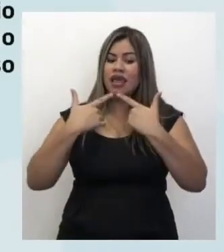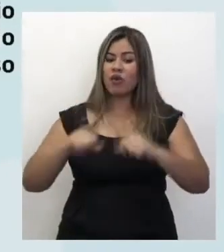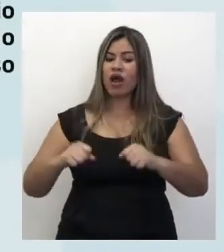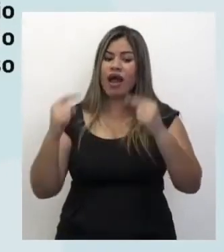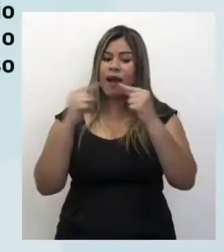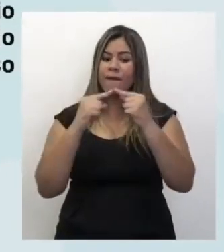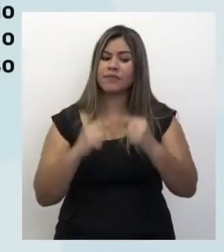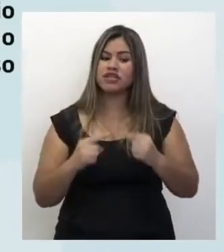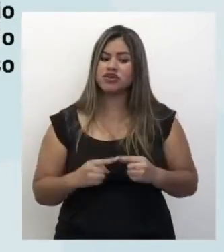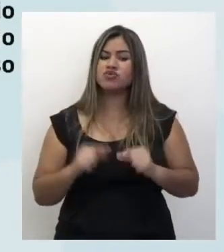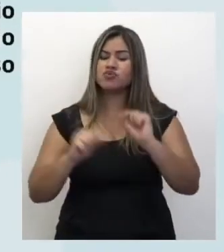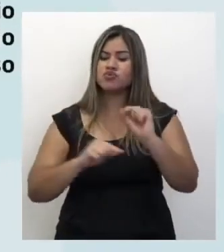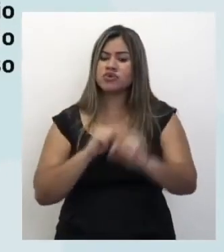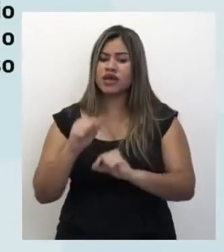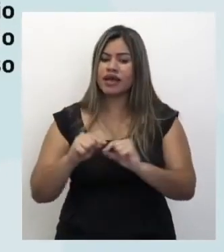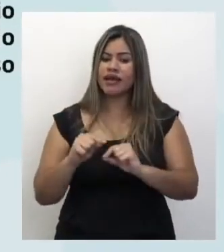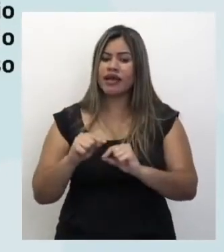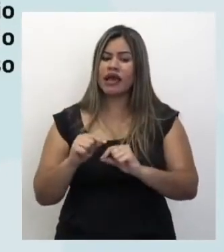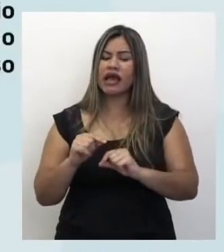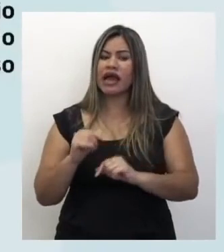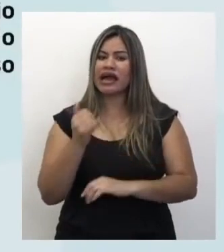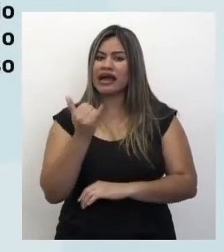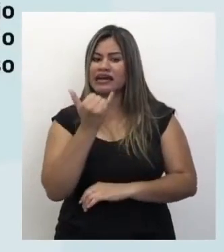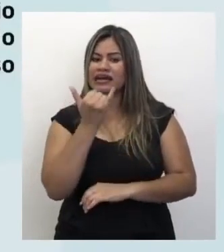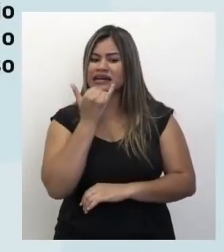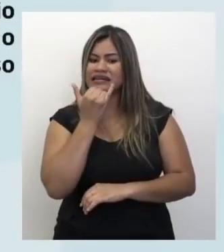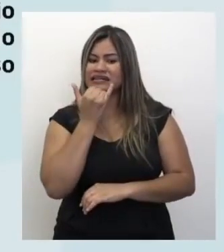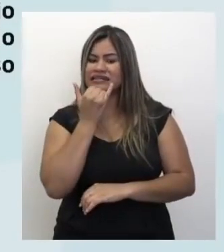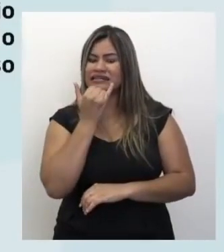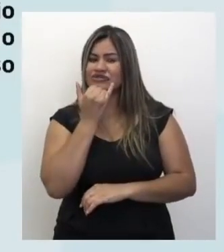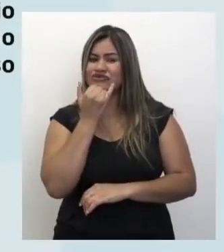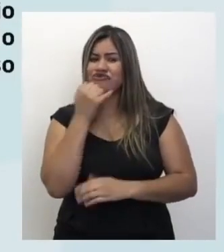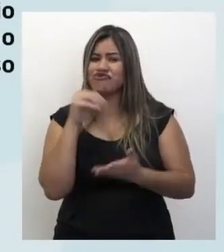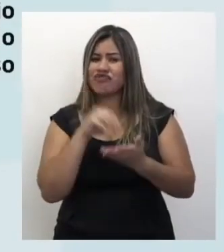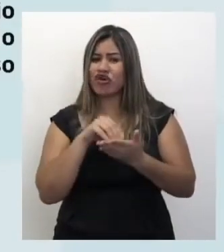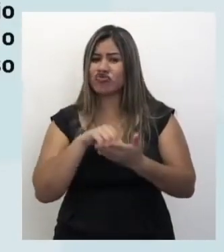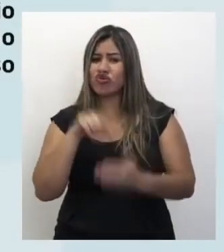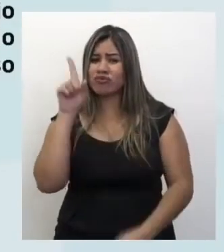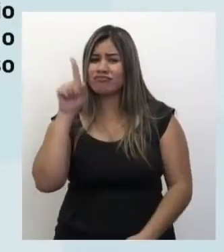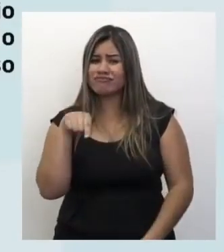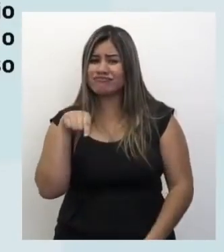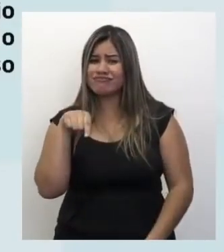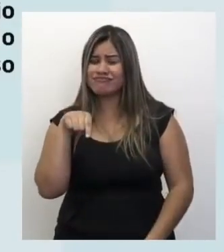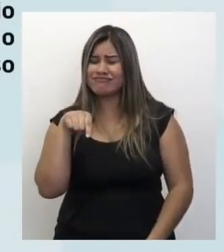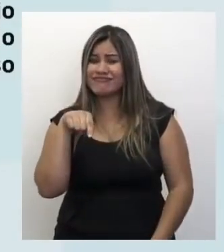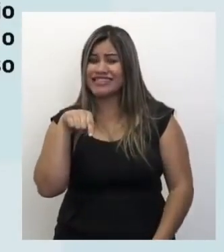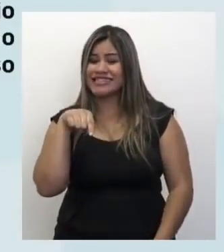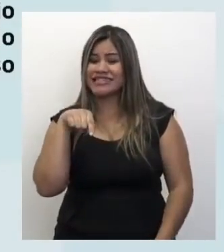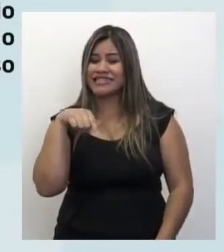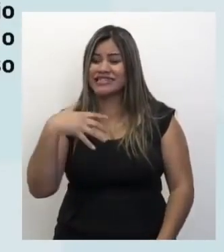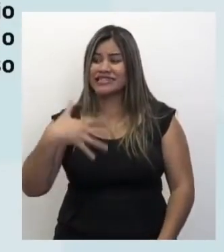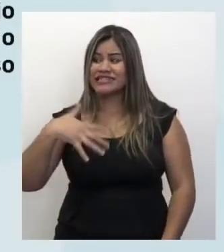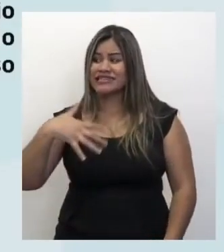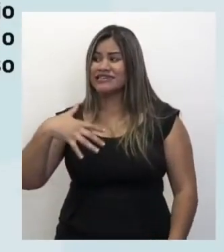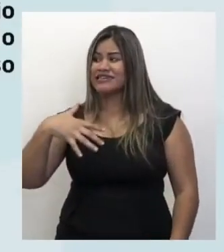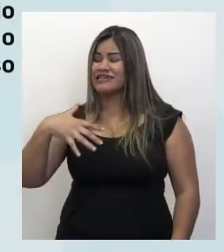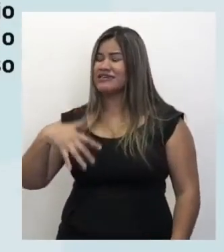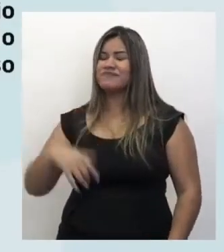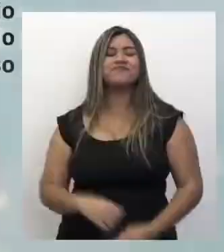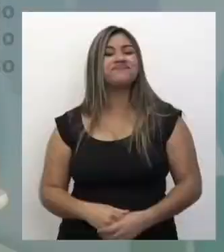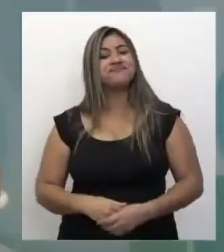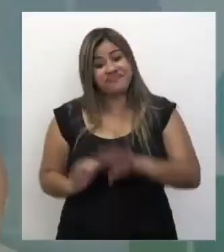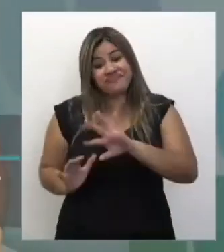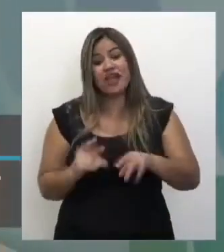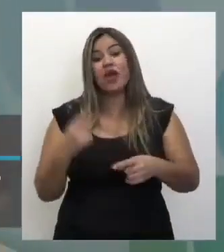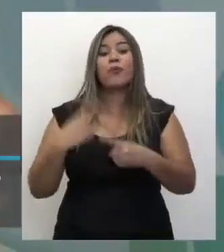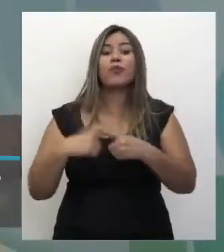fiz um erro ali. Faltou acento indicador de crase. Ai, Andreia! Vai. E por que isso existe? Argumente.